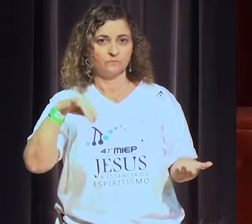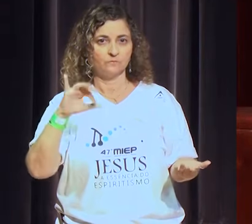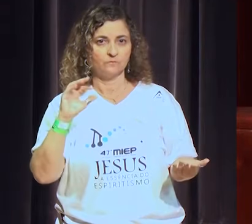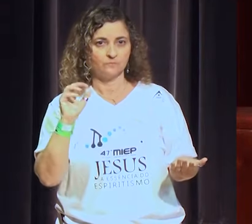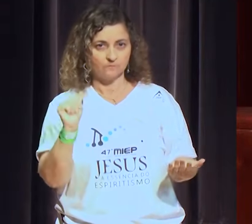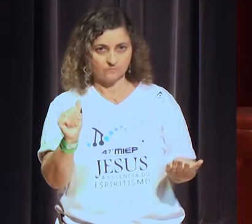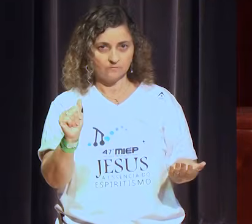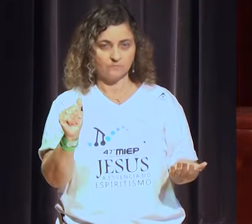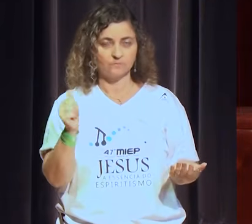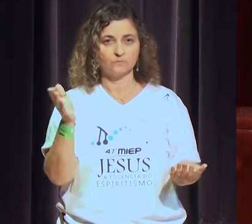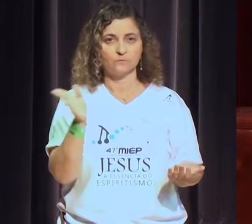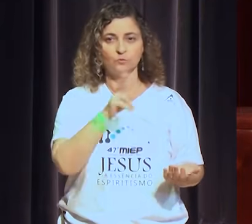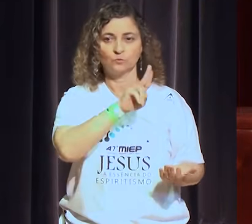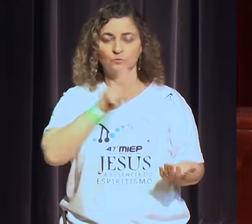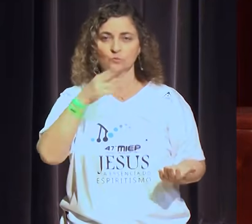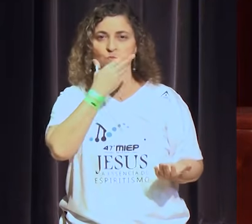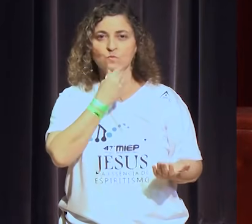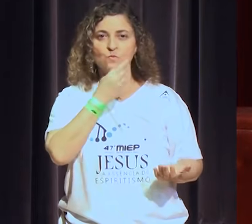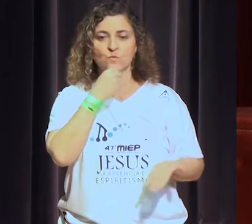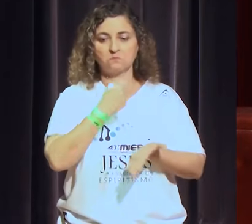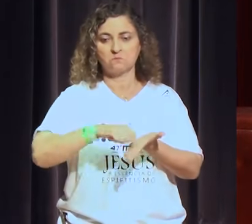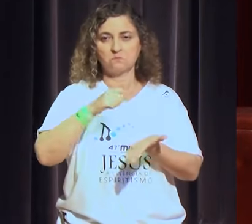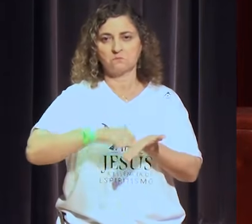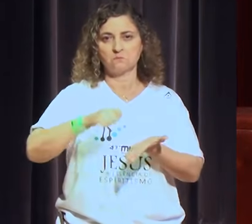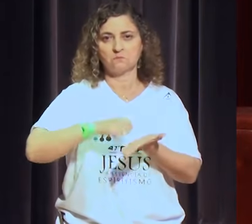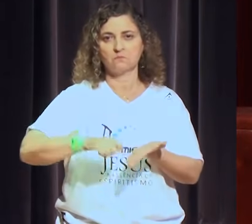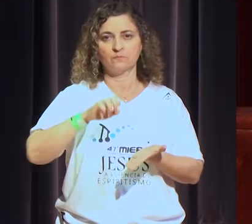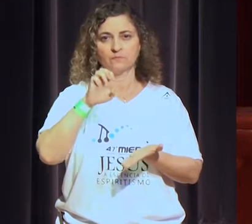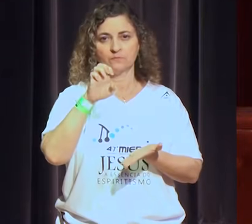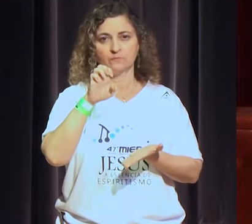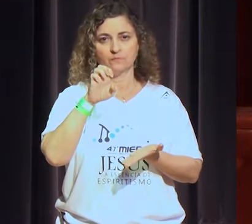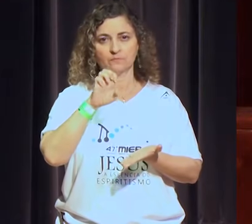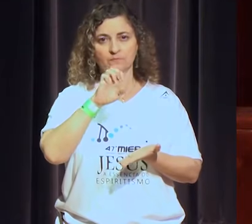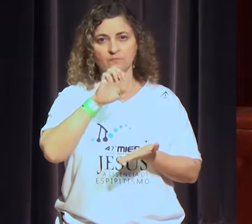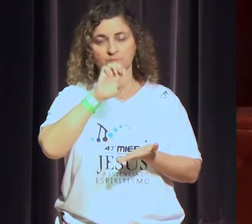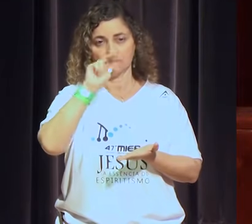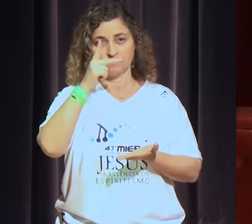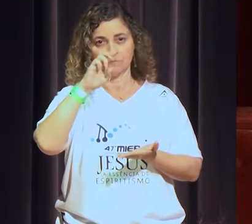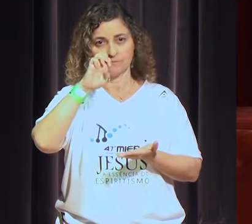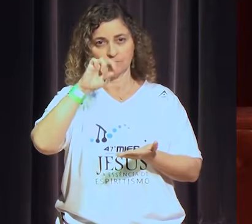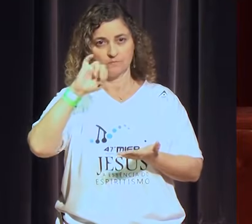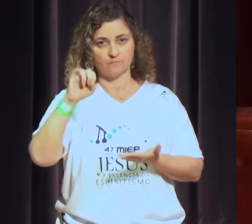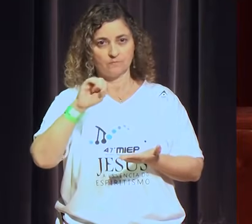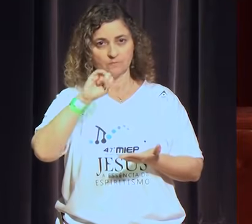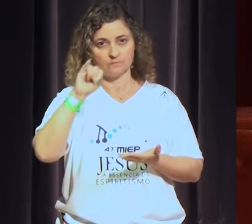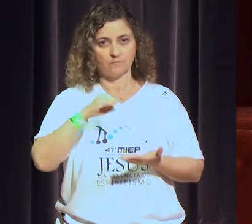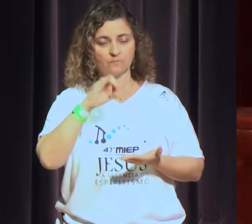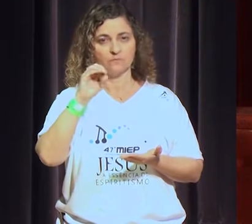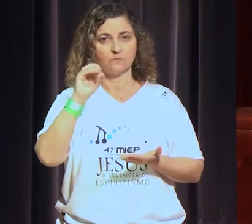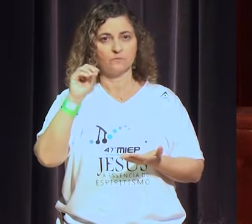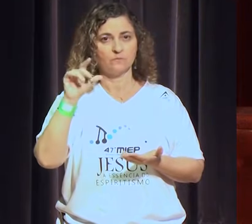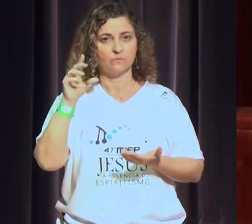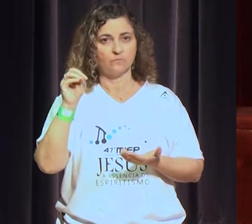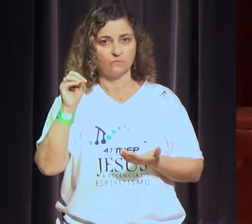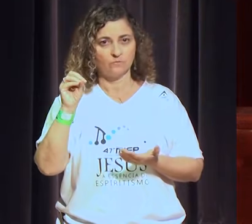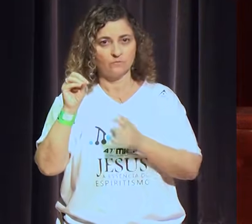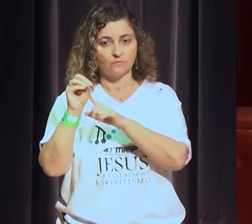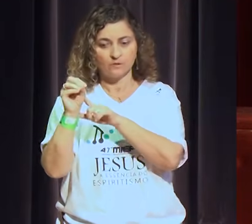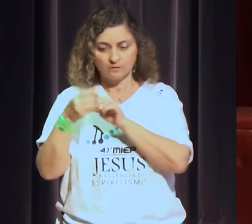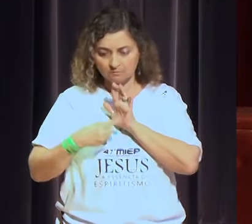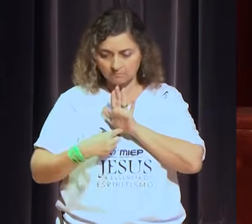de Hesíodo, o autor grego, que funda a cultura